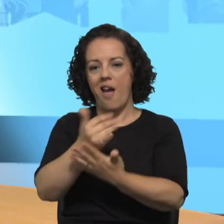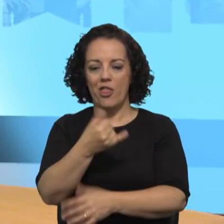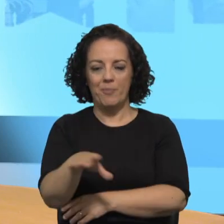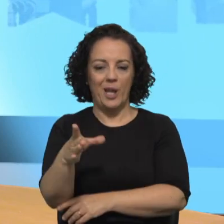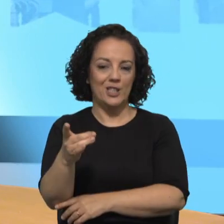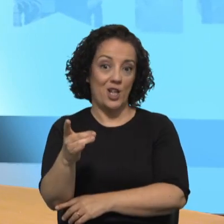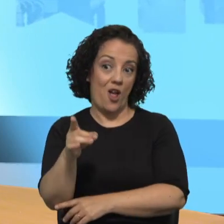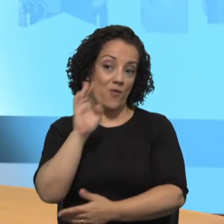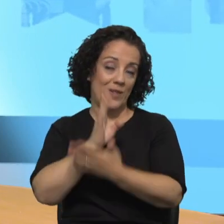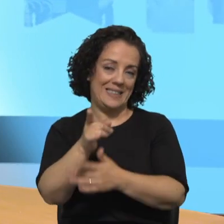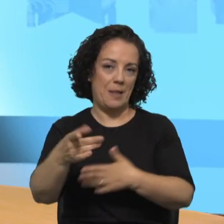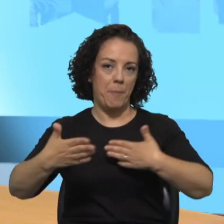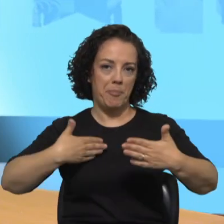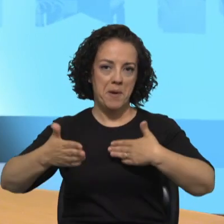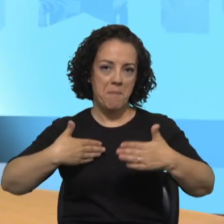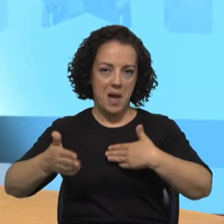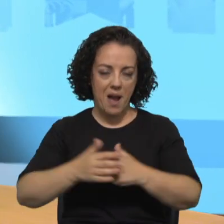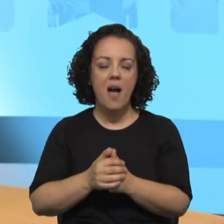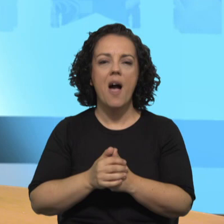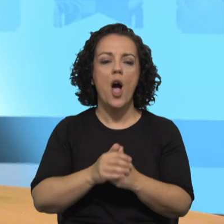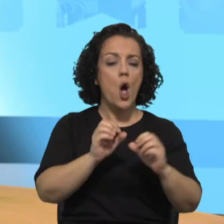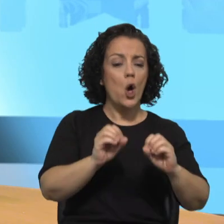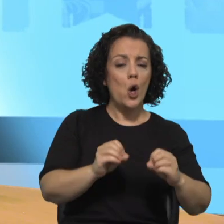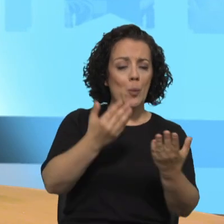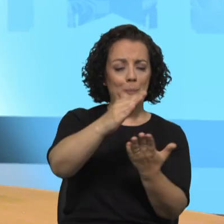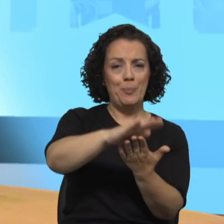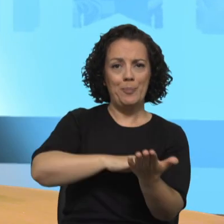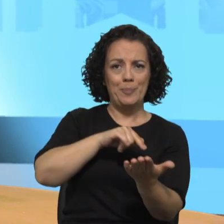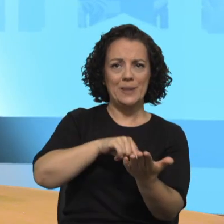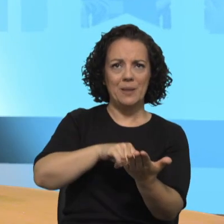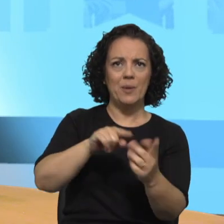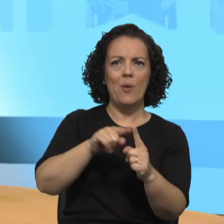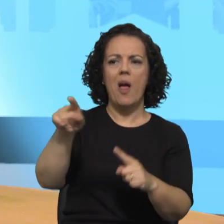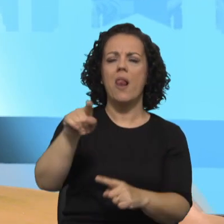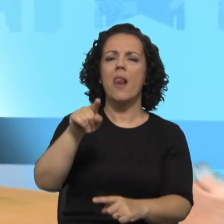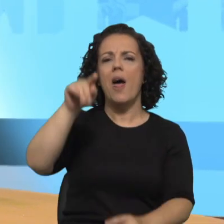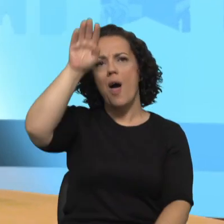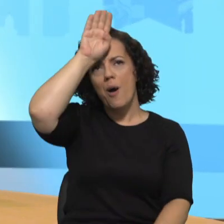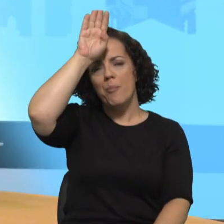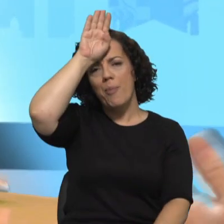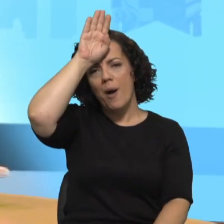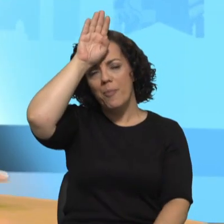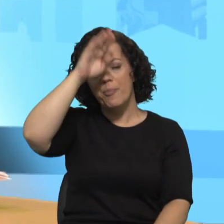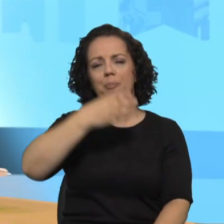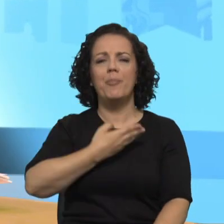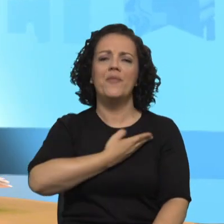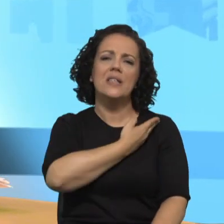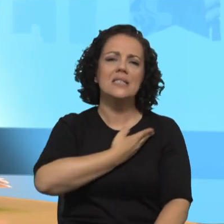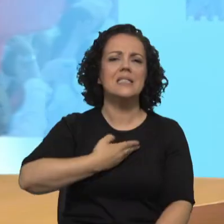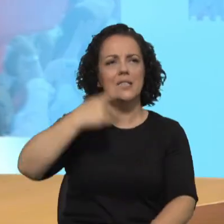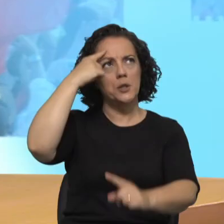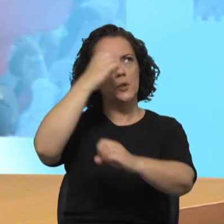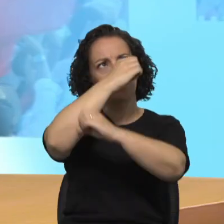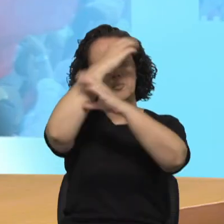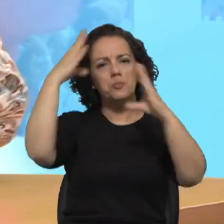até a do Panamá, e que começa com a ideia do Papa Francisco sobre a Jornada Mundial da Juventude. Isso é outro aspecto,